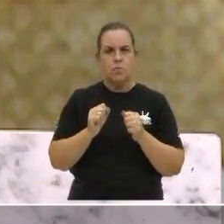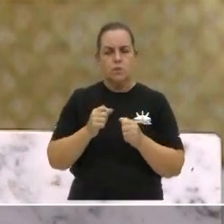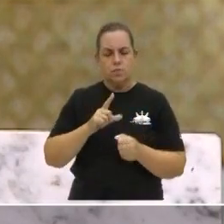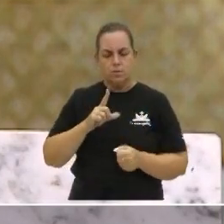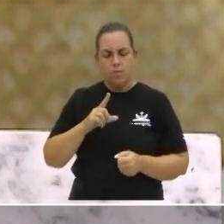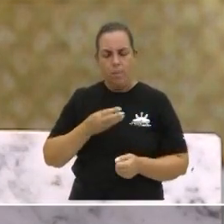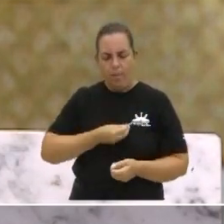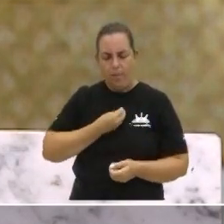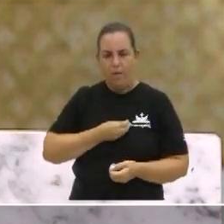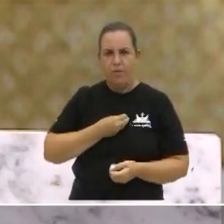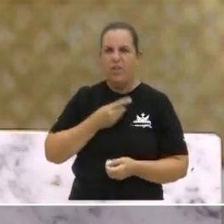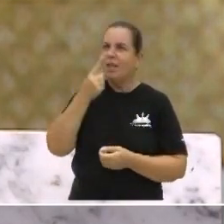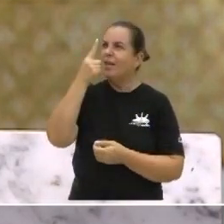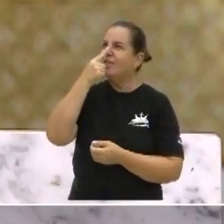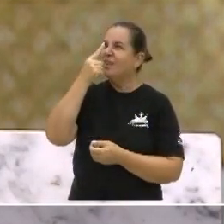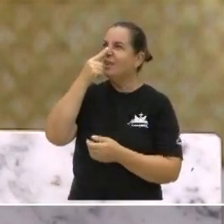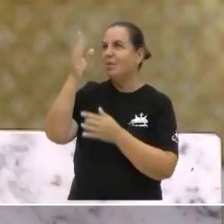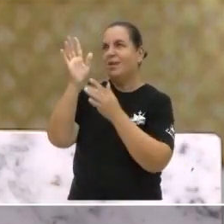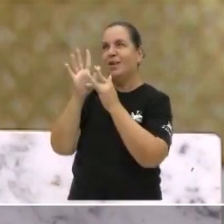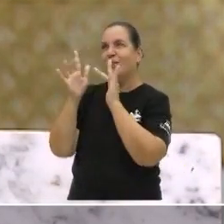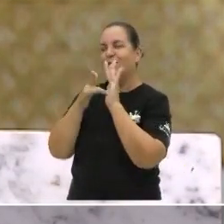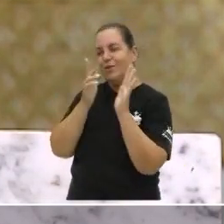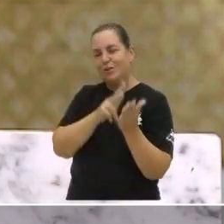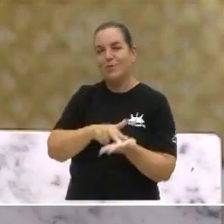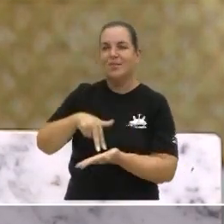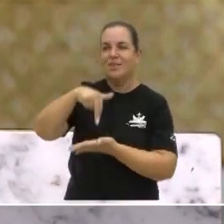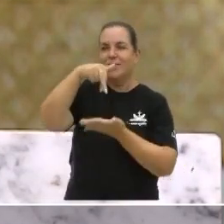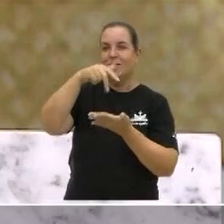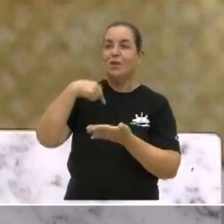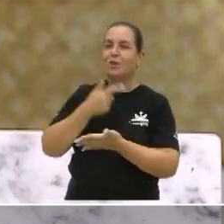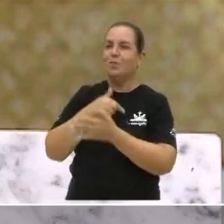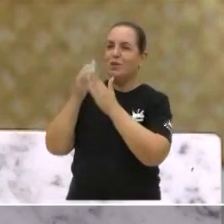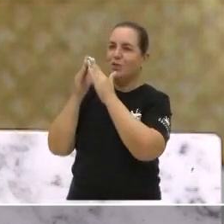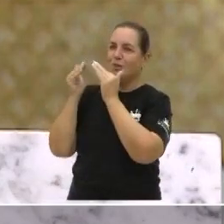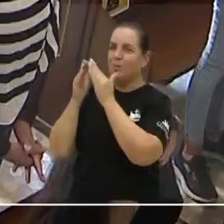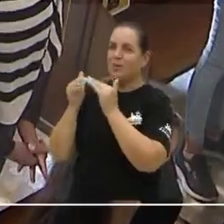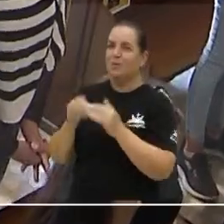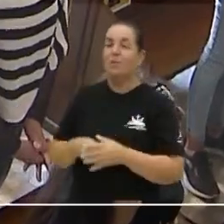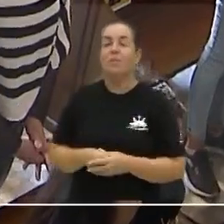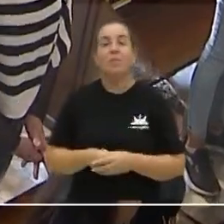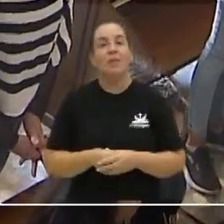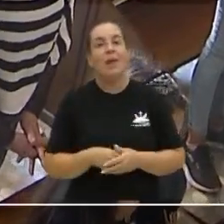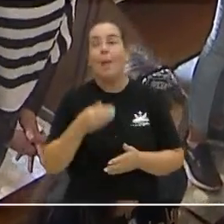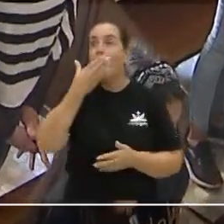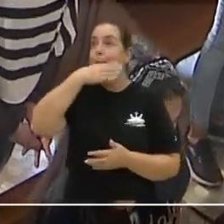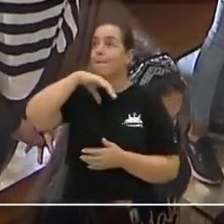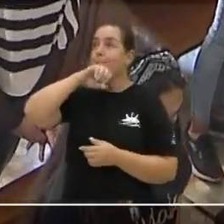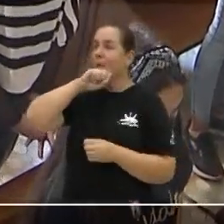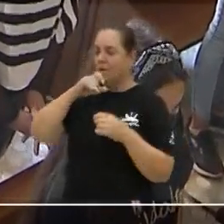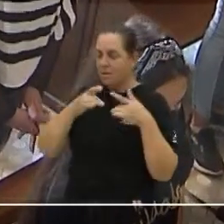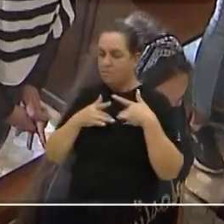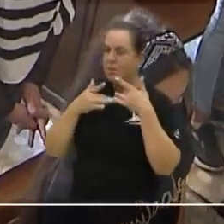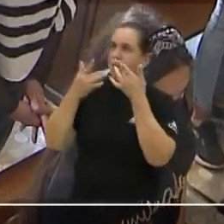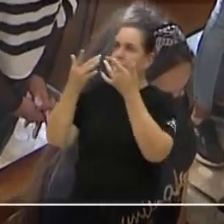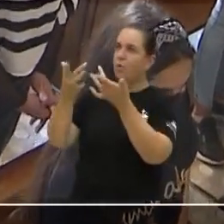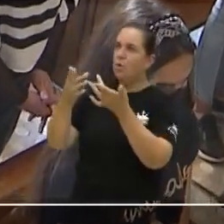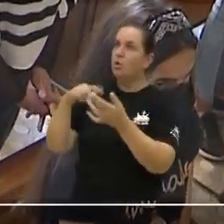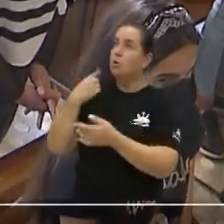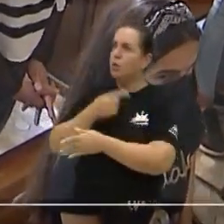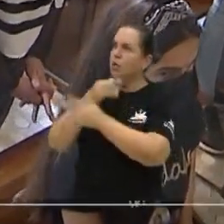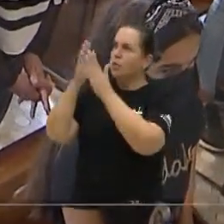de intimidade com Jesus ressuscitado. Nós vos pedimos. Pai das